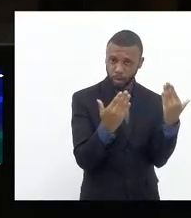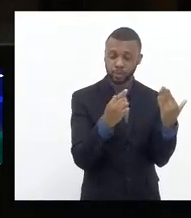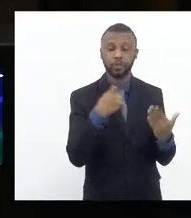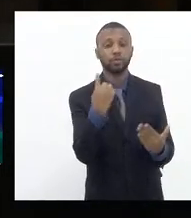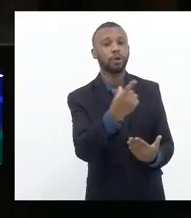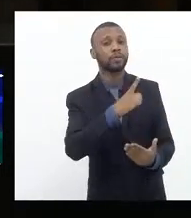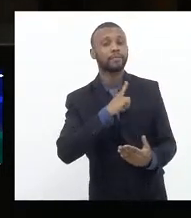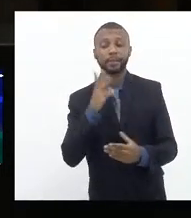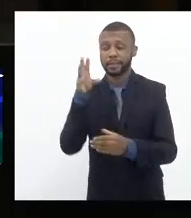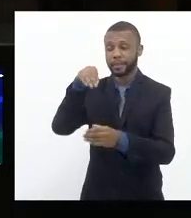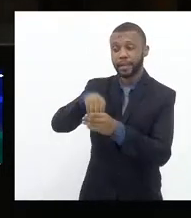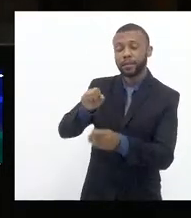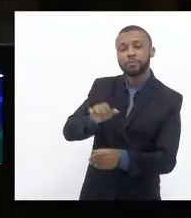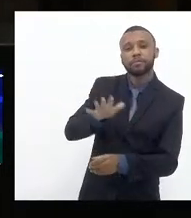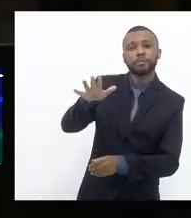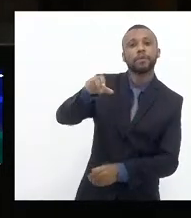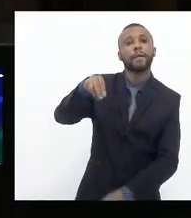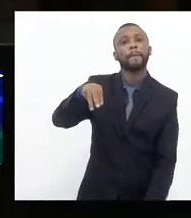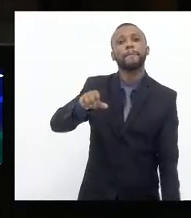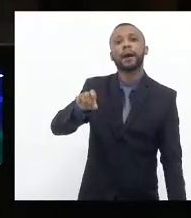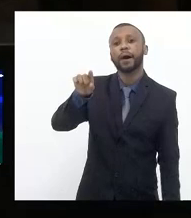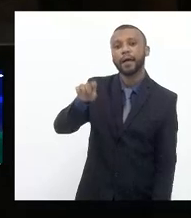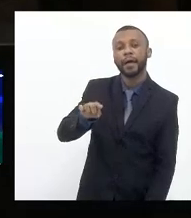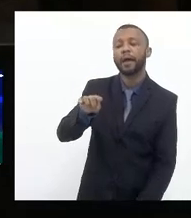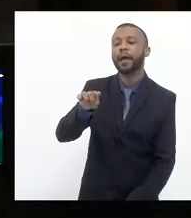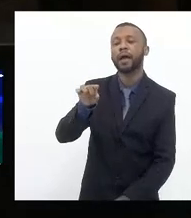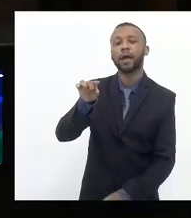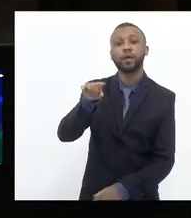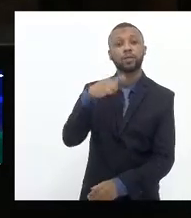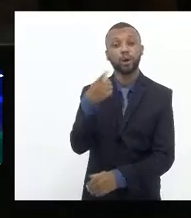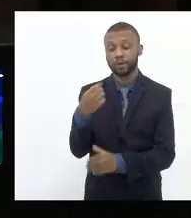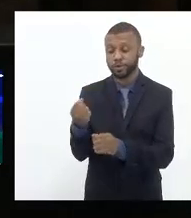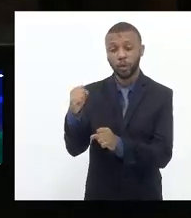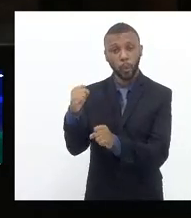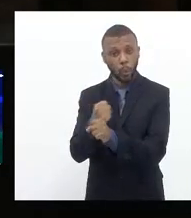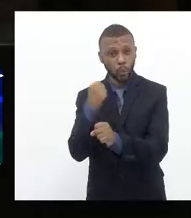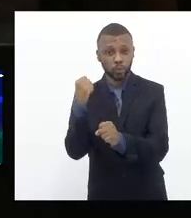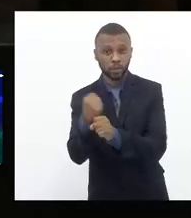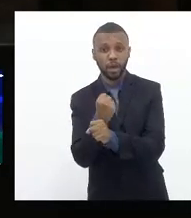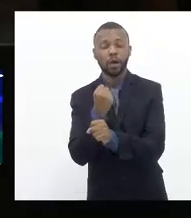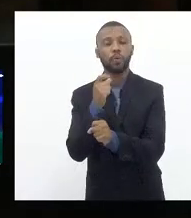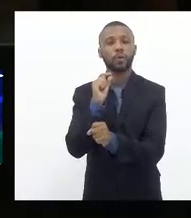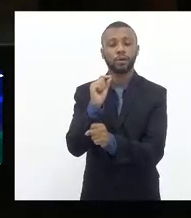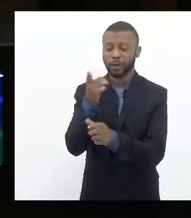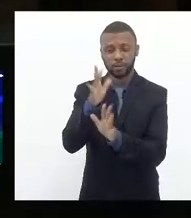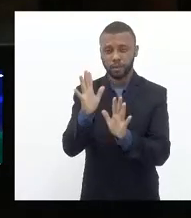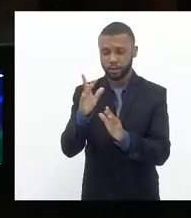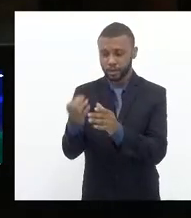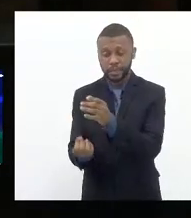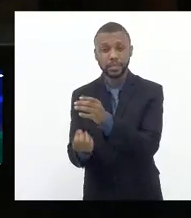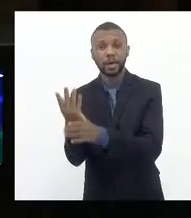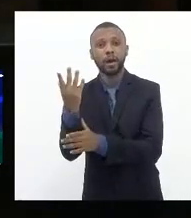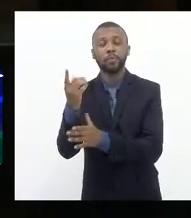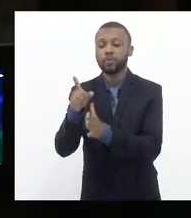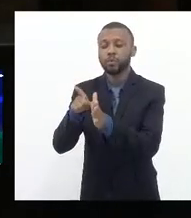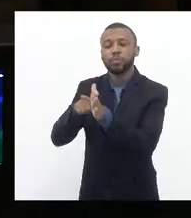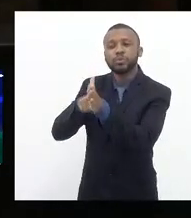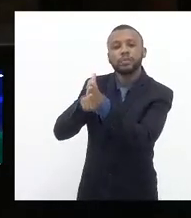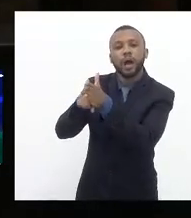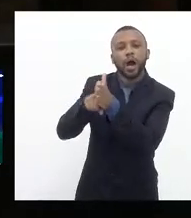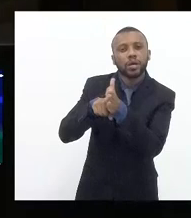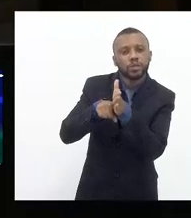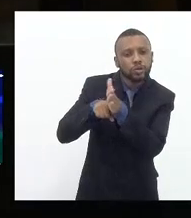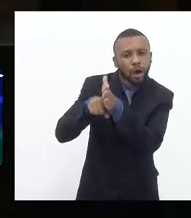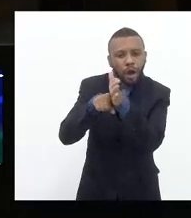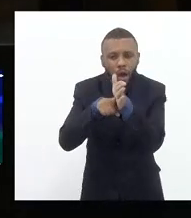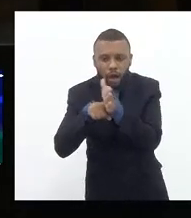da própria Maré, a construção, recentemente, de um diagnóstico, senhora deputada